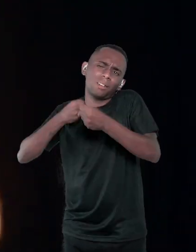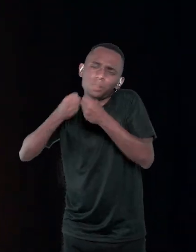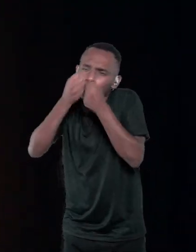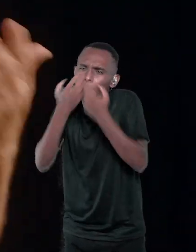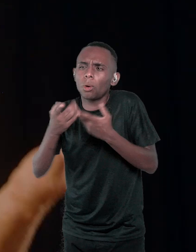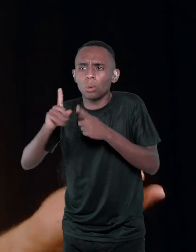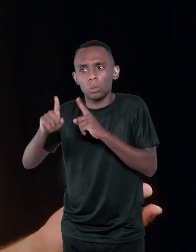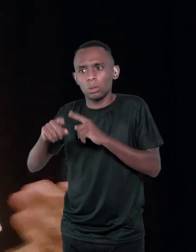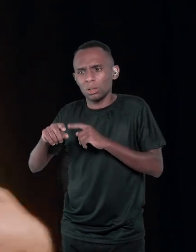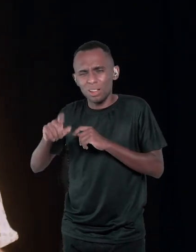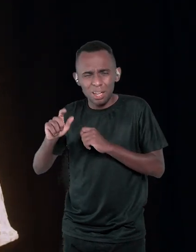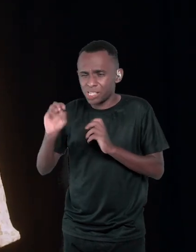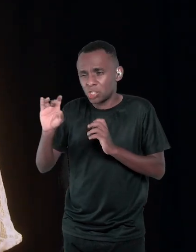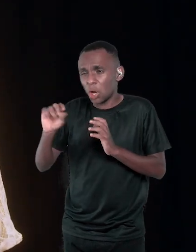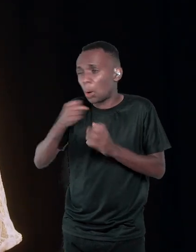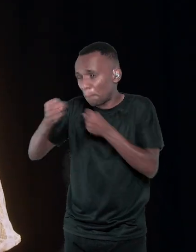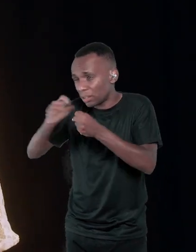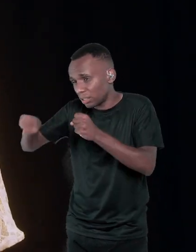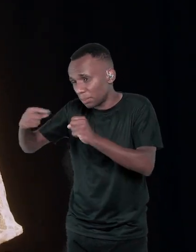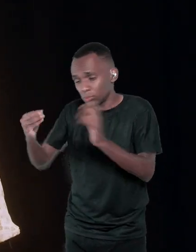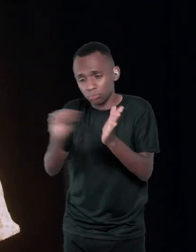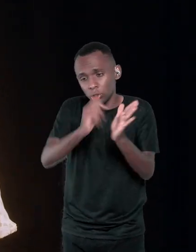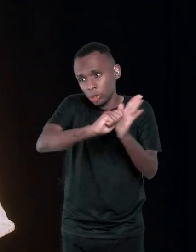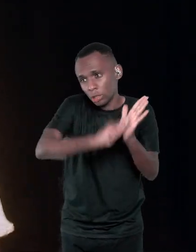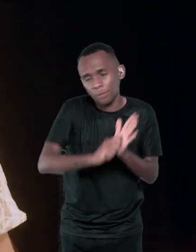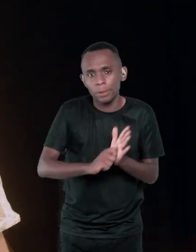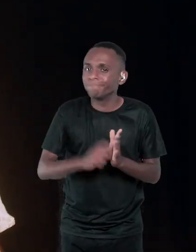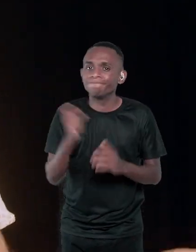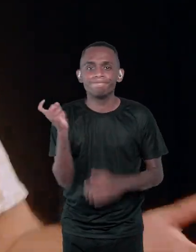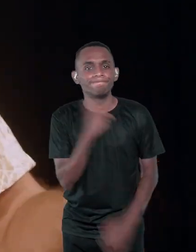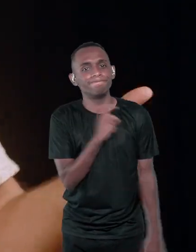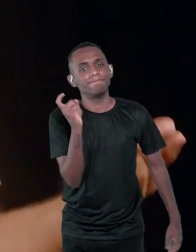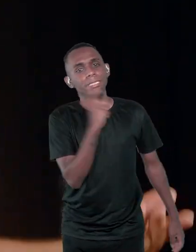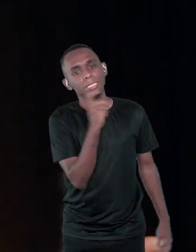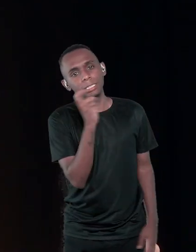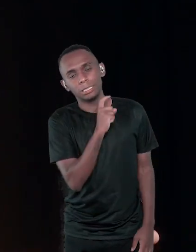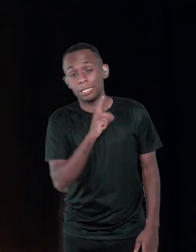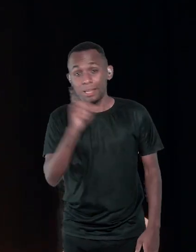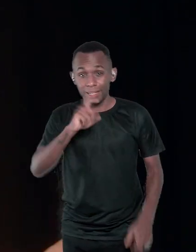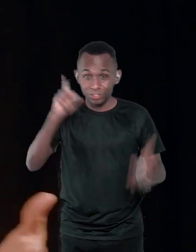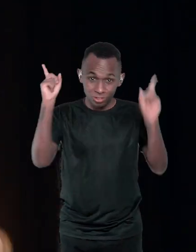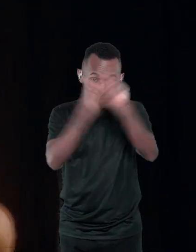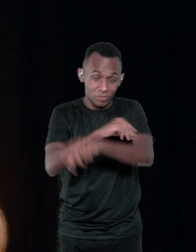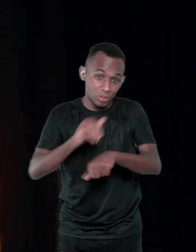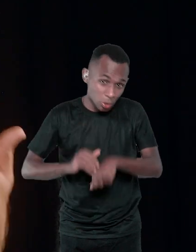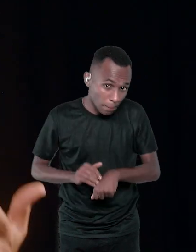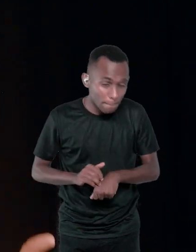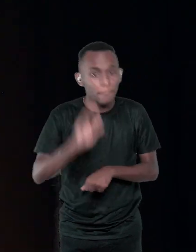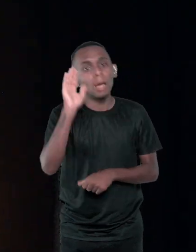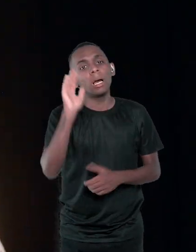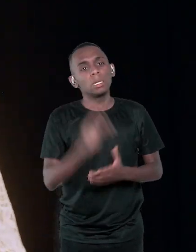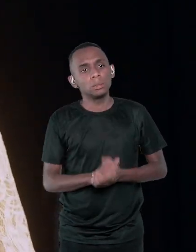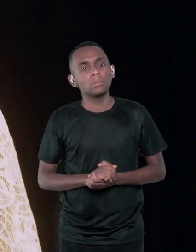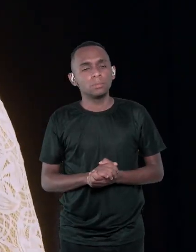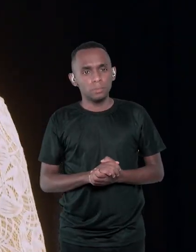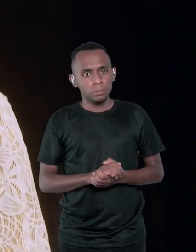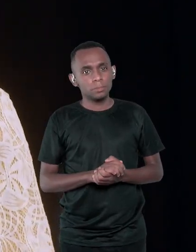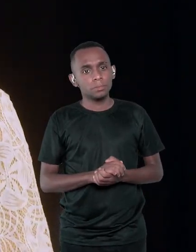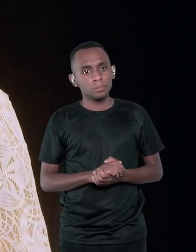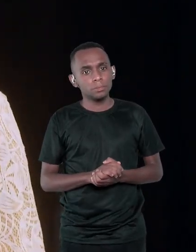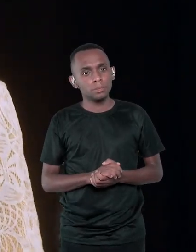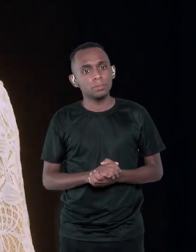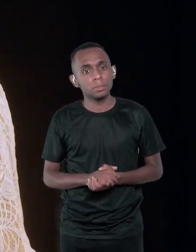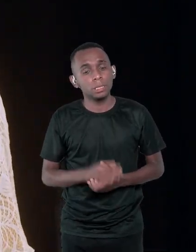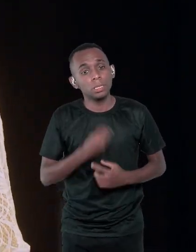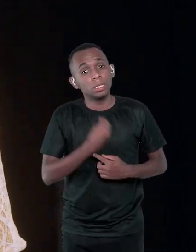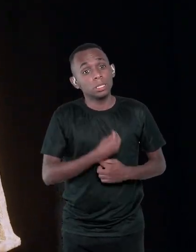saí escrevendo. Mentira, né? Estava me enganando a mim mesmo, porque não é muito mais complicado do que isso. Ainda mais numa biografia de